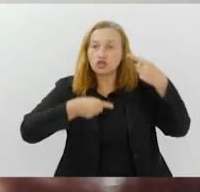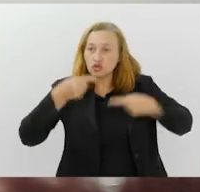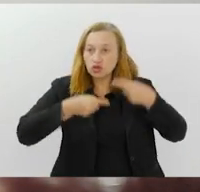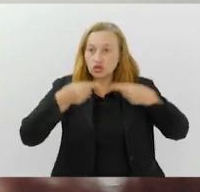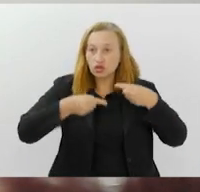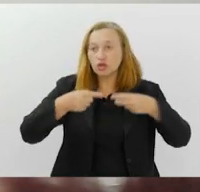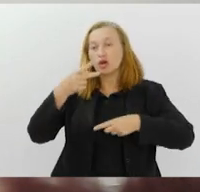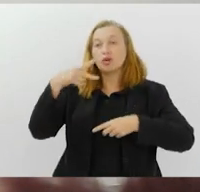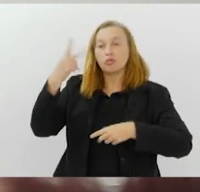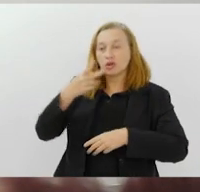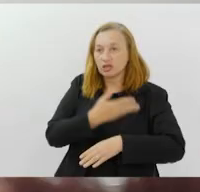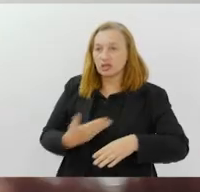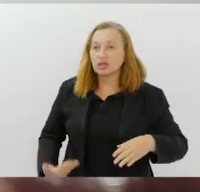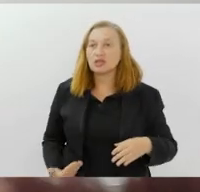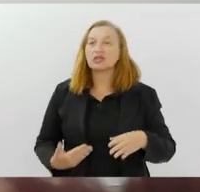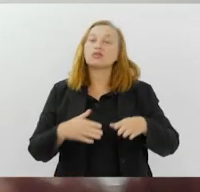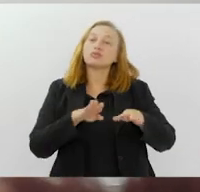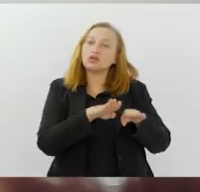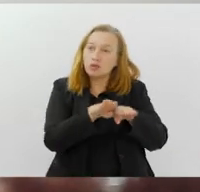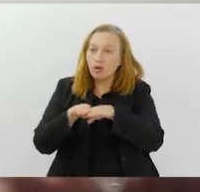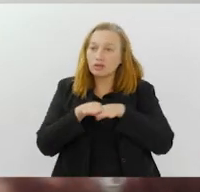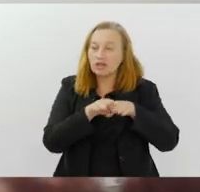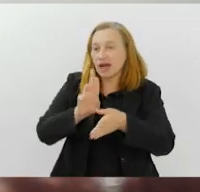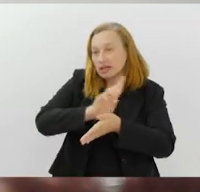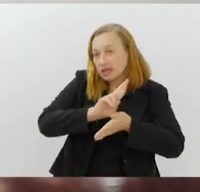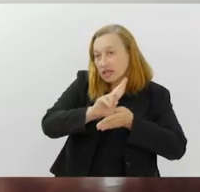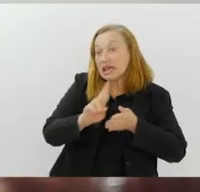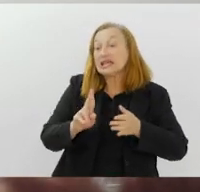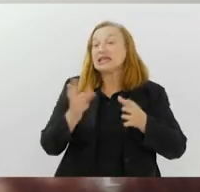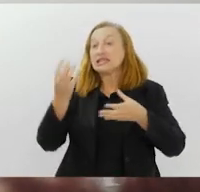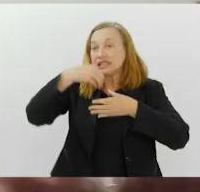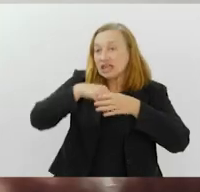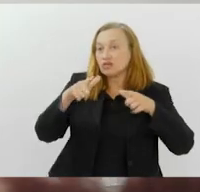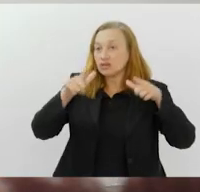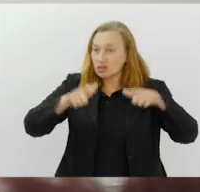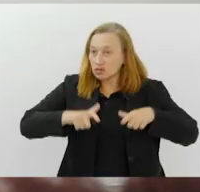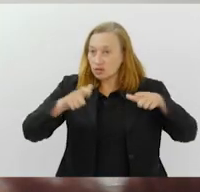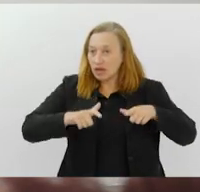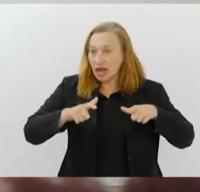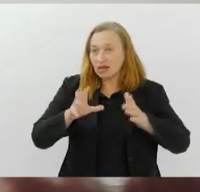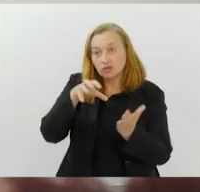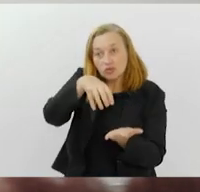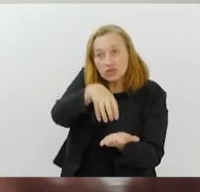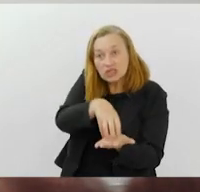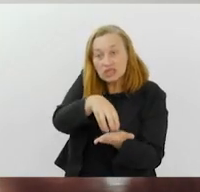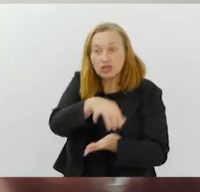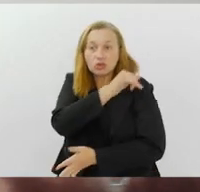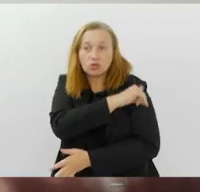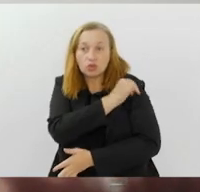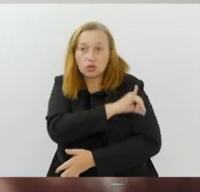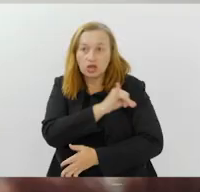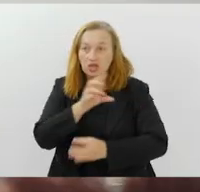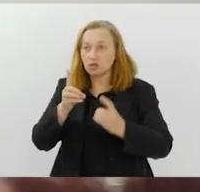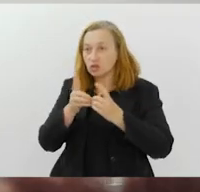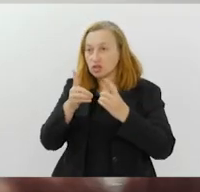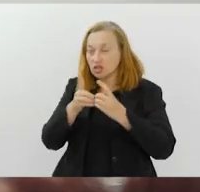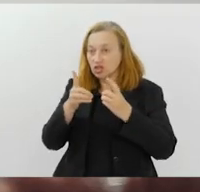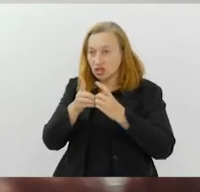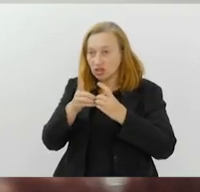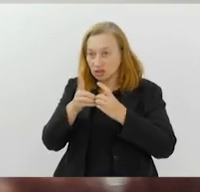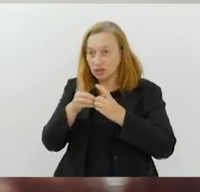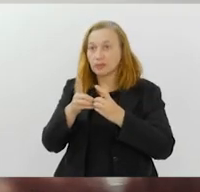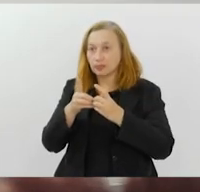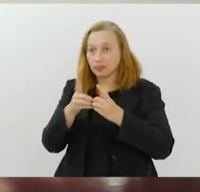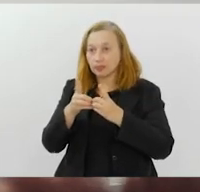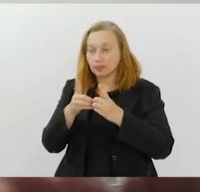públicas de promoção de igualdade racial Então dentro desse espaço no centro do Rio fui abordada por esses agentes